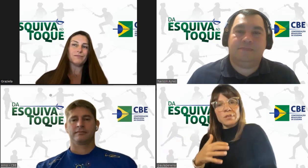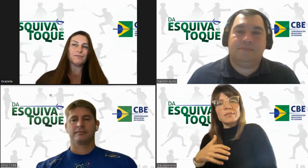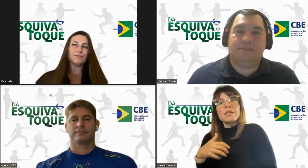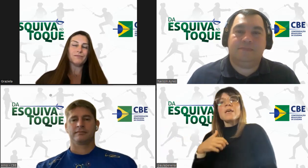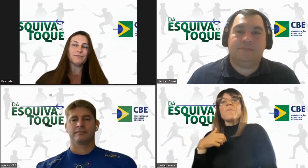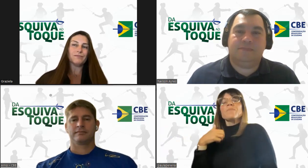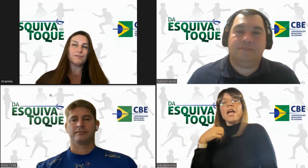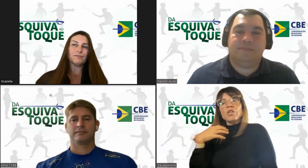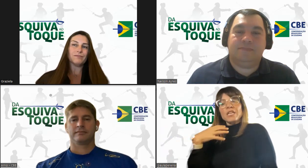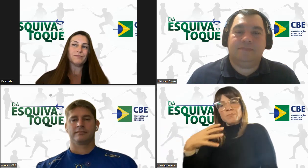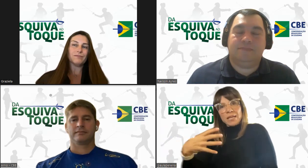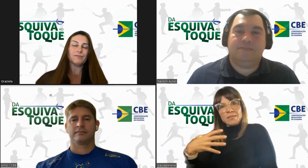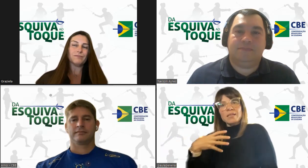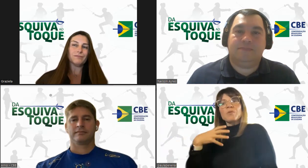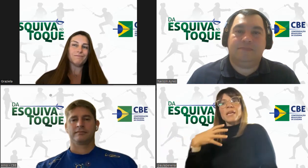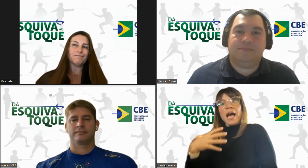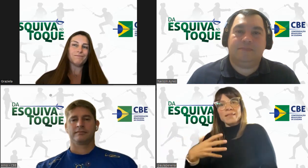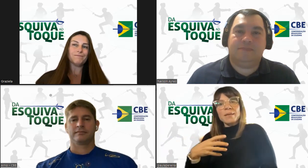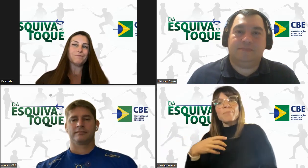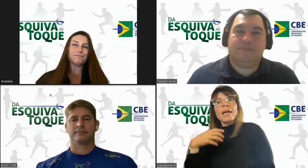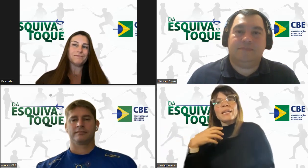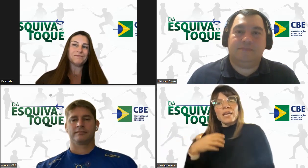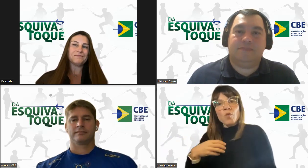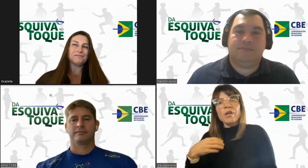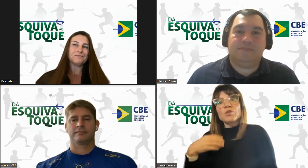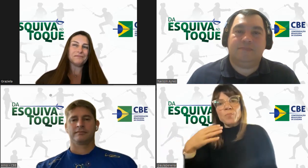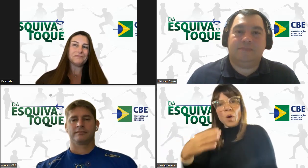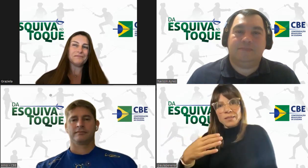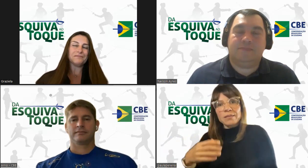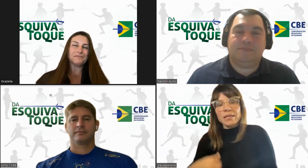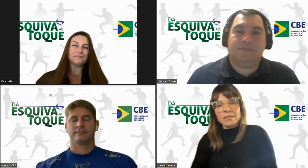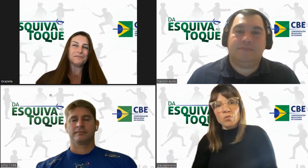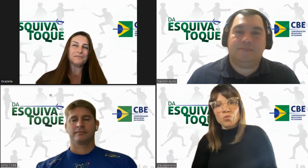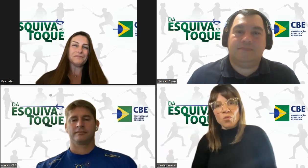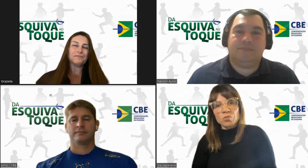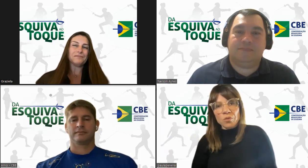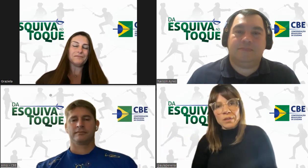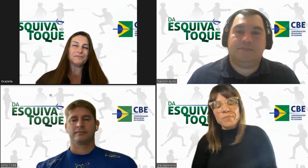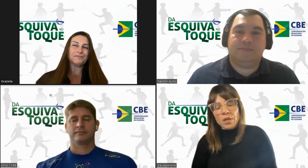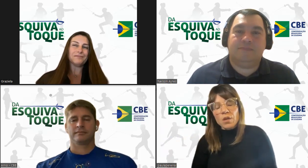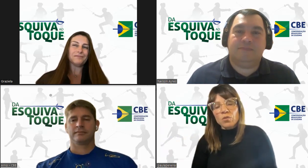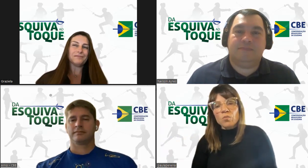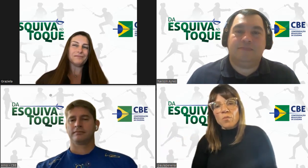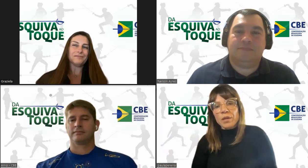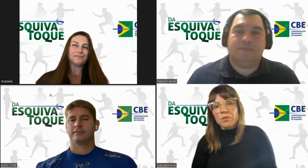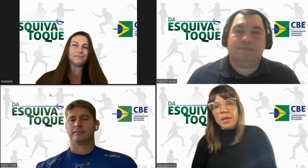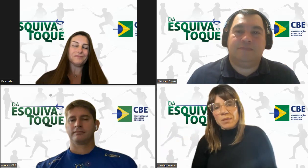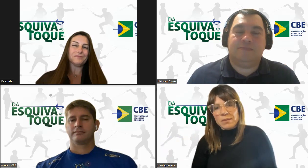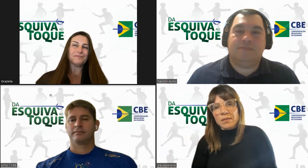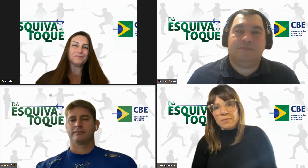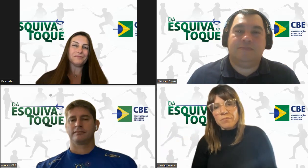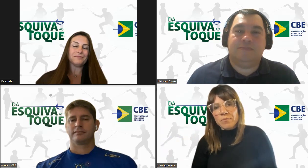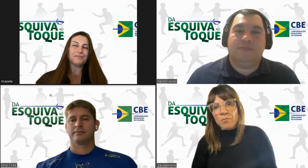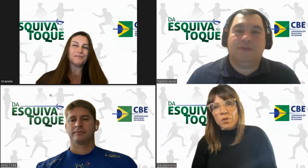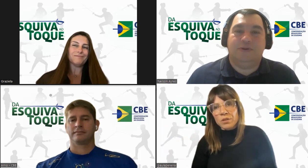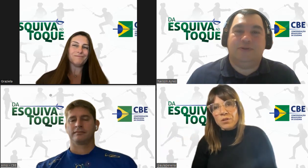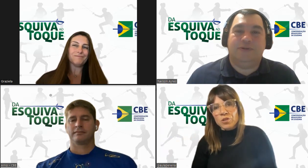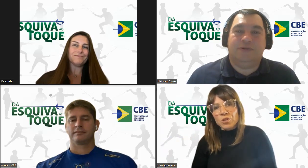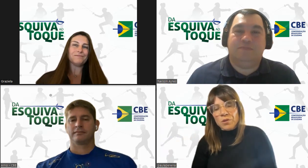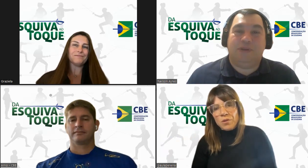de mais né de respiração guiada para que realmente possa ter esse autocontrole no momento da pista